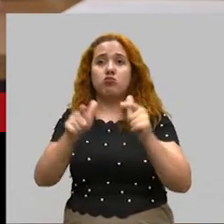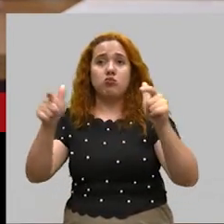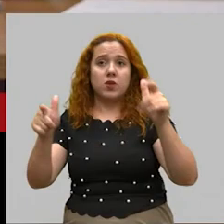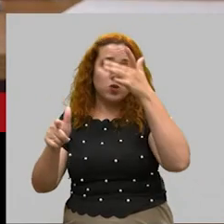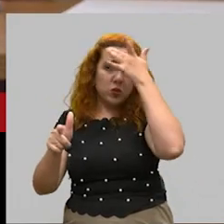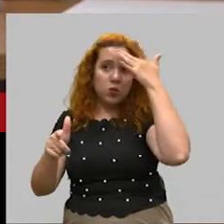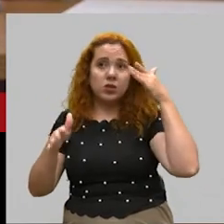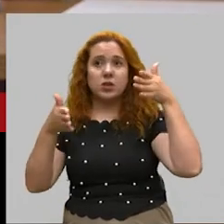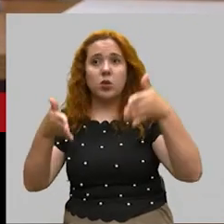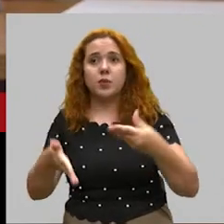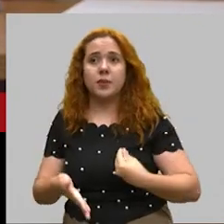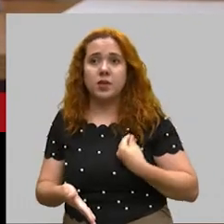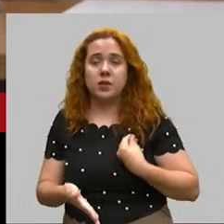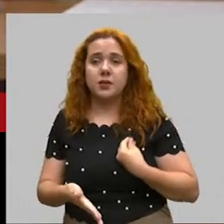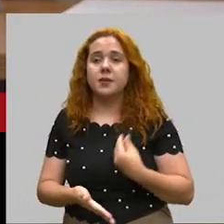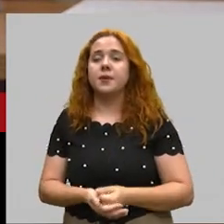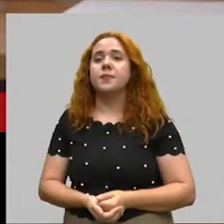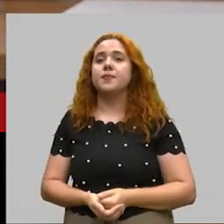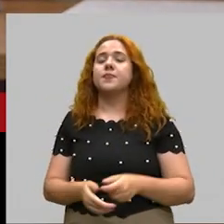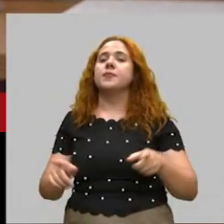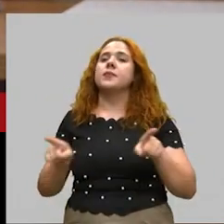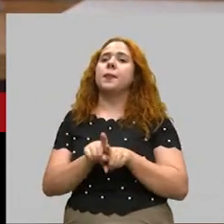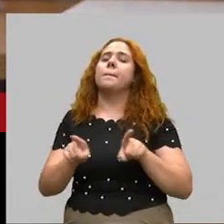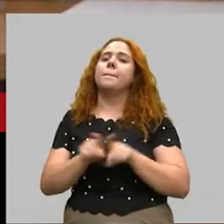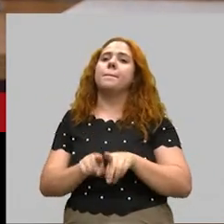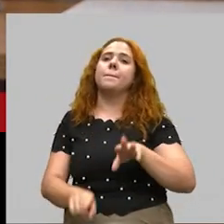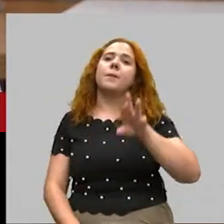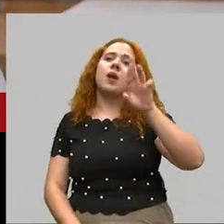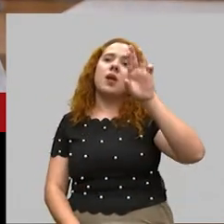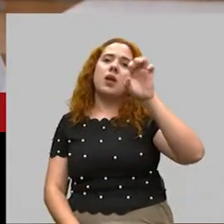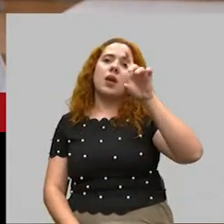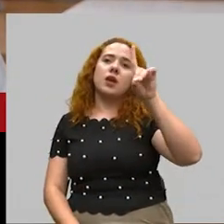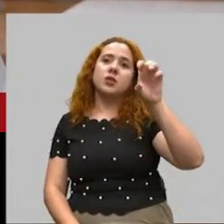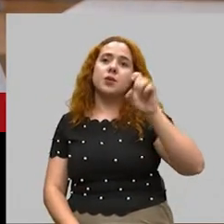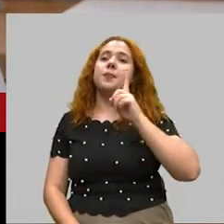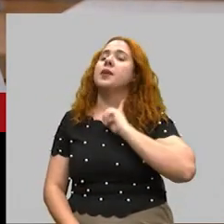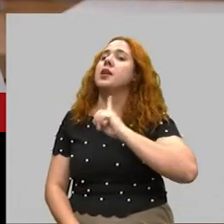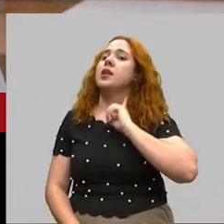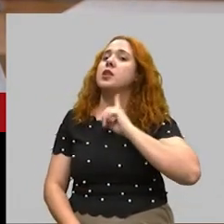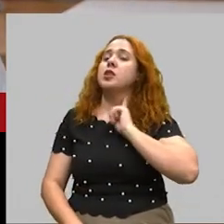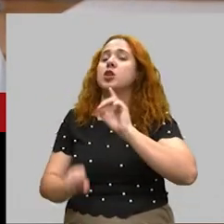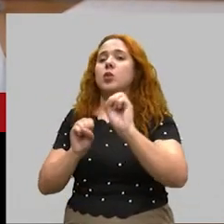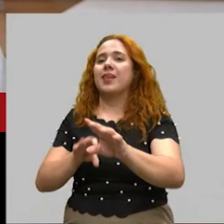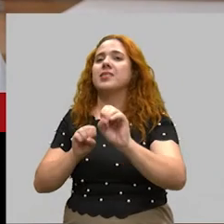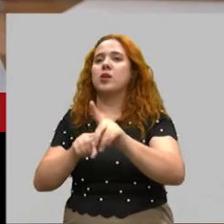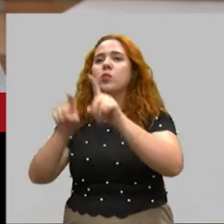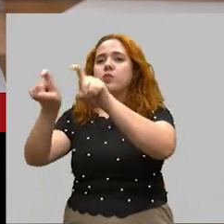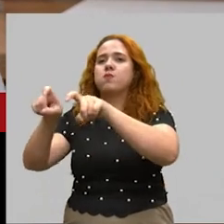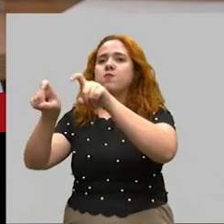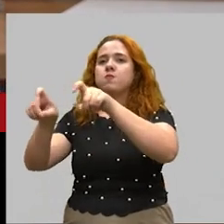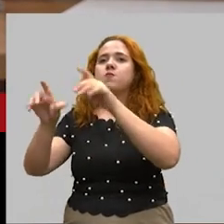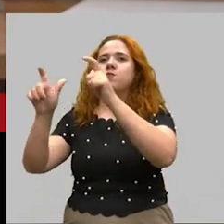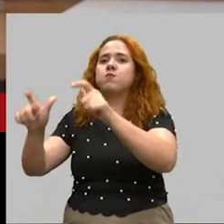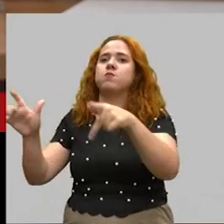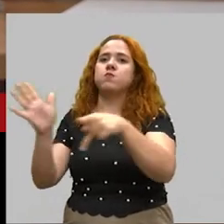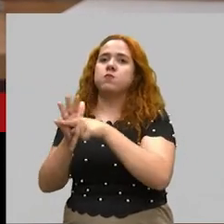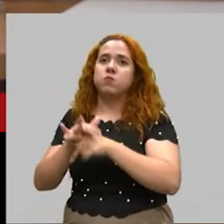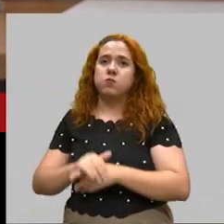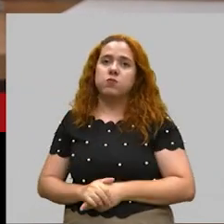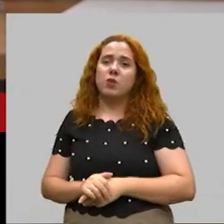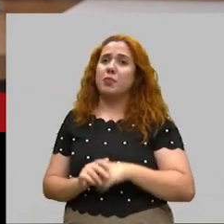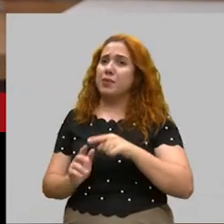queremos agradecer a rede Mineira de Educação do Campo Tem uma comissão executiva da rede que trabalhou aí